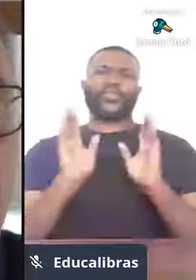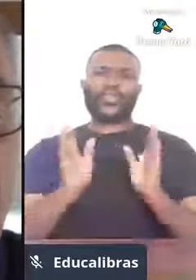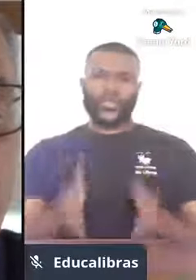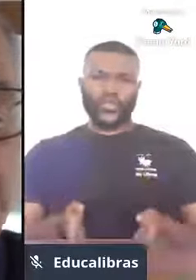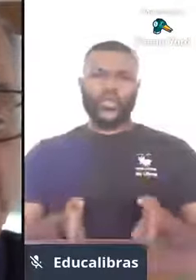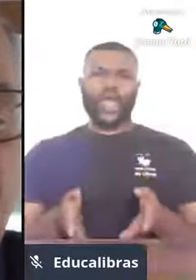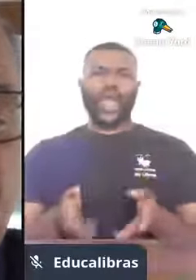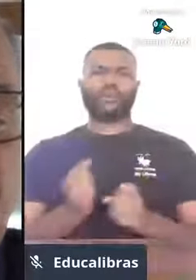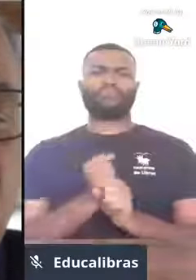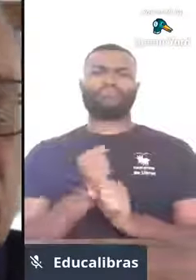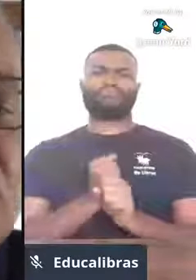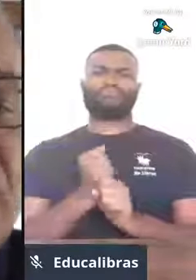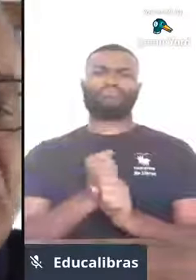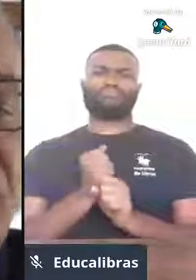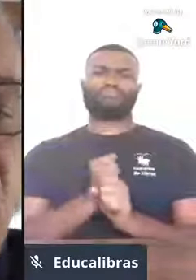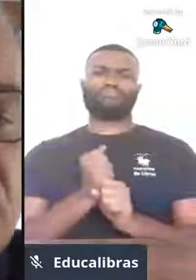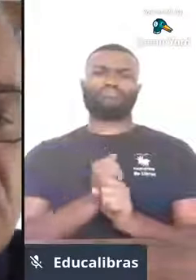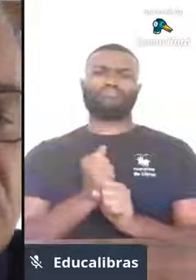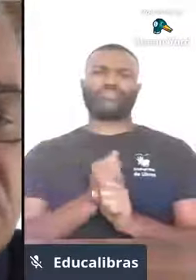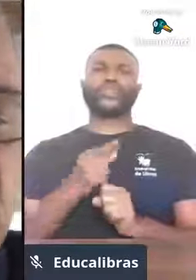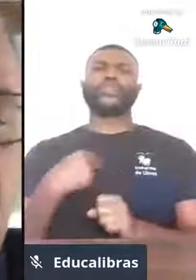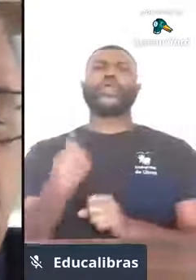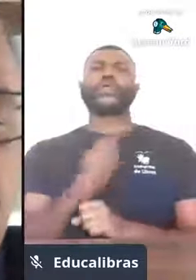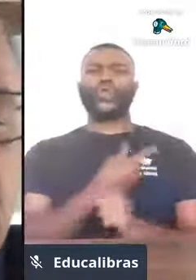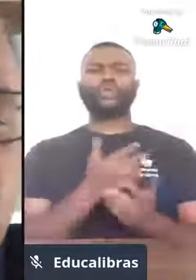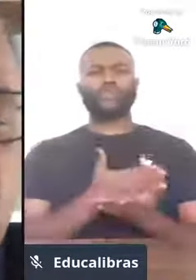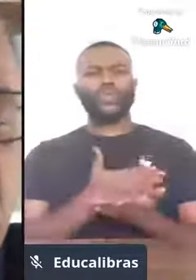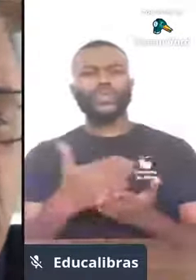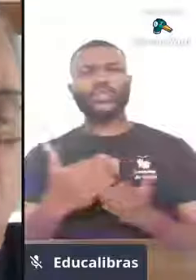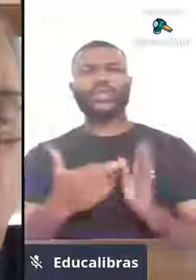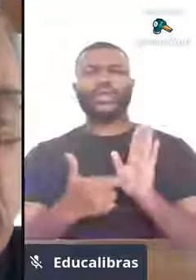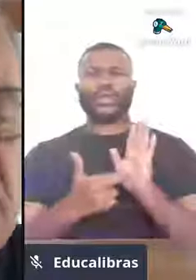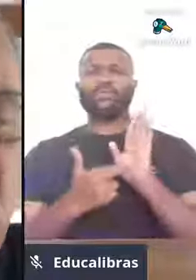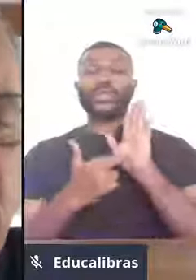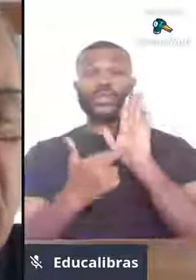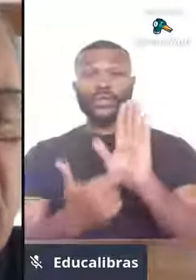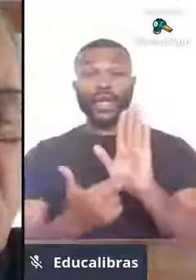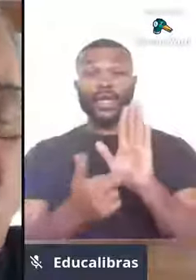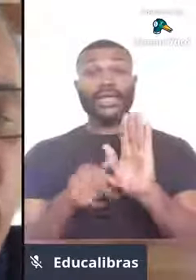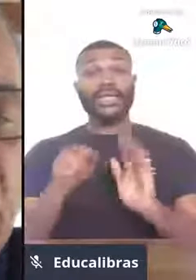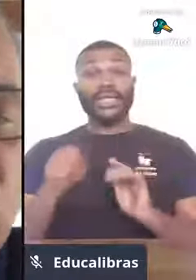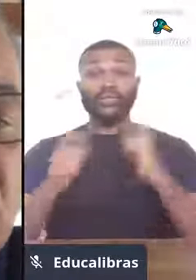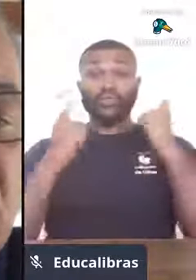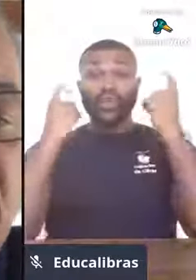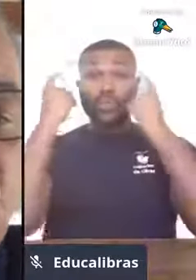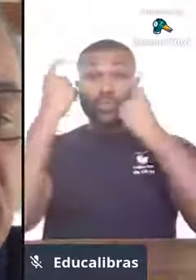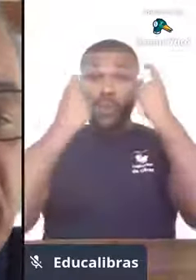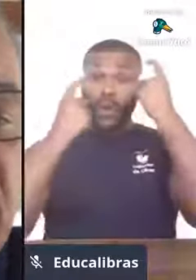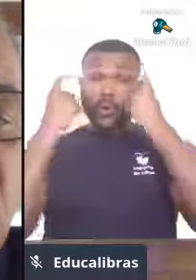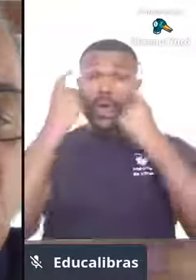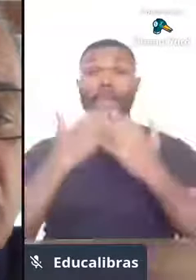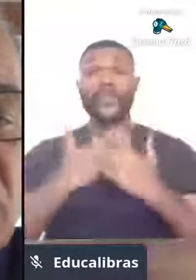muito tempo, nós começamos a ter voz. E isso era uma preocupação para mim lá no começo.